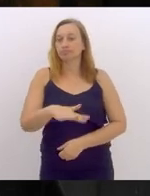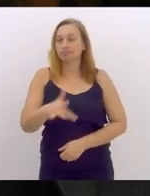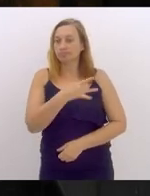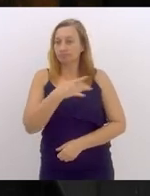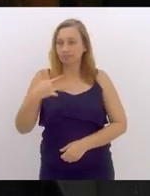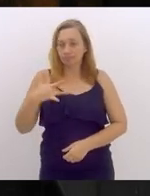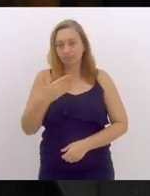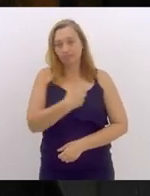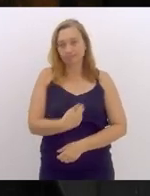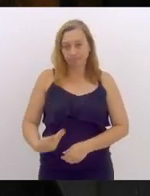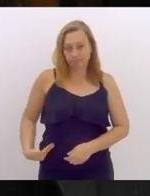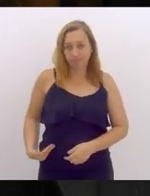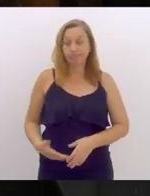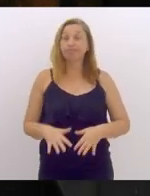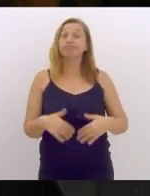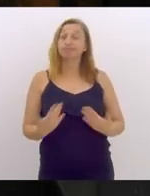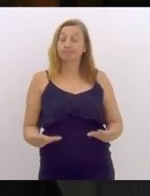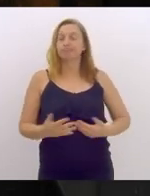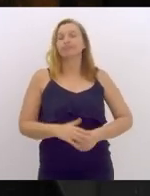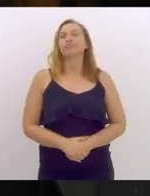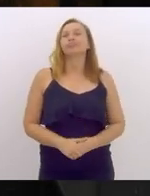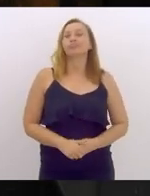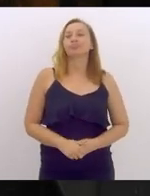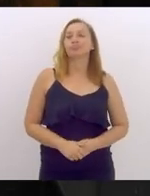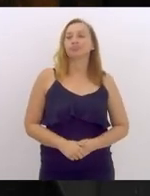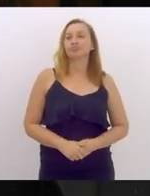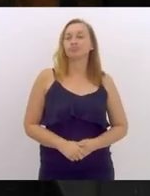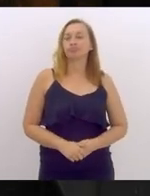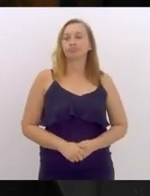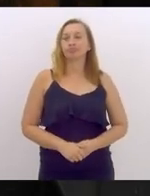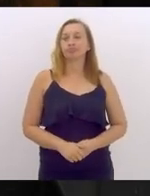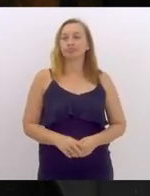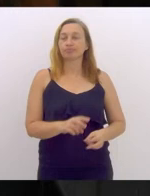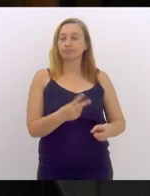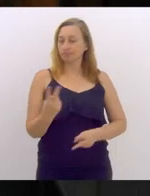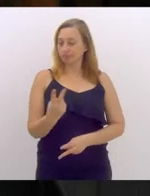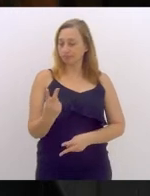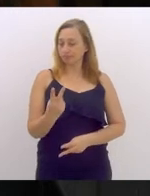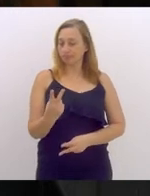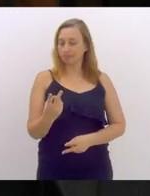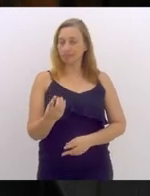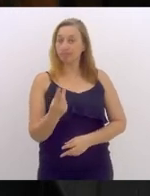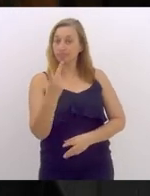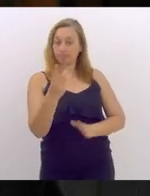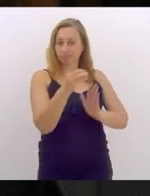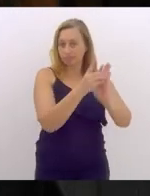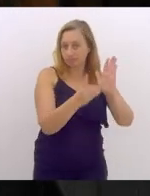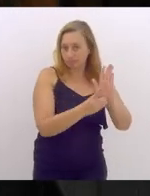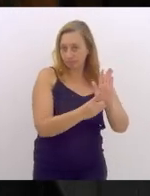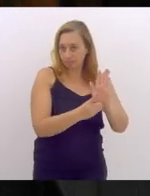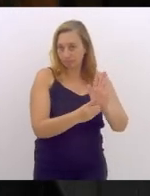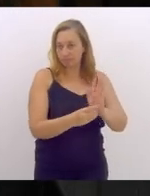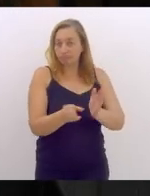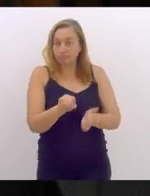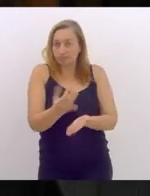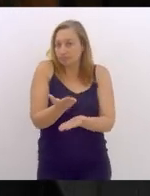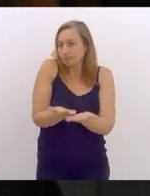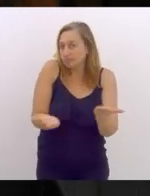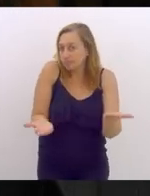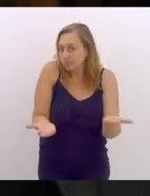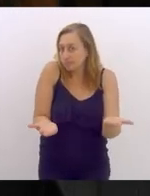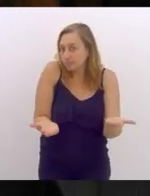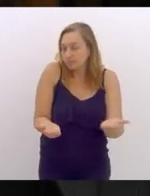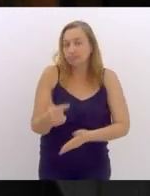pública ora com esses dois decretos se perder